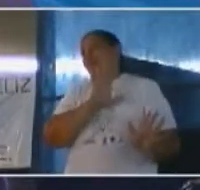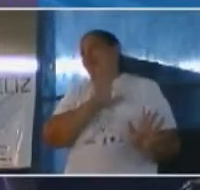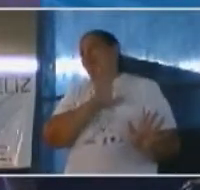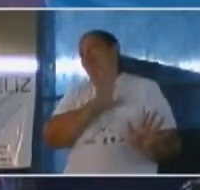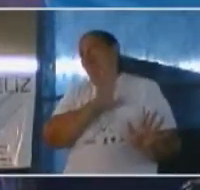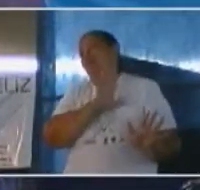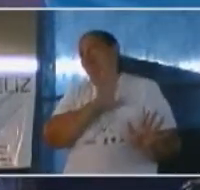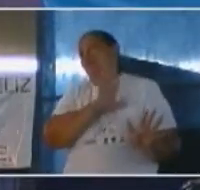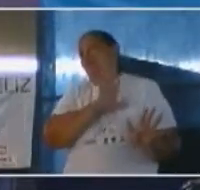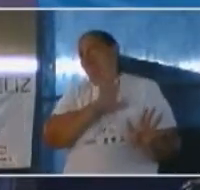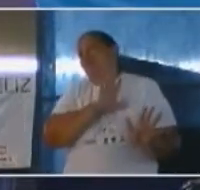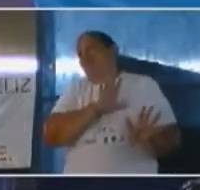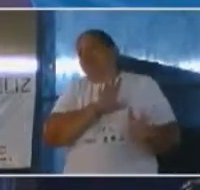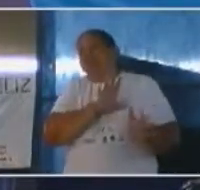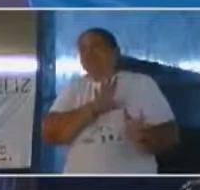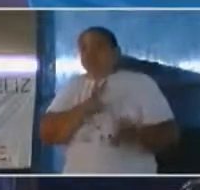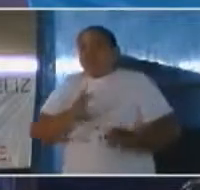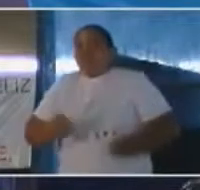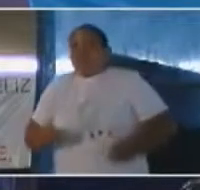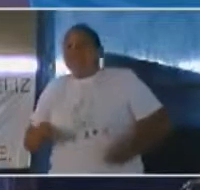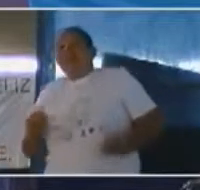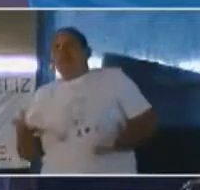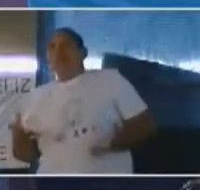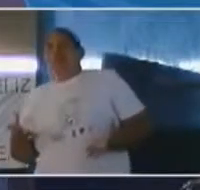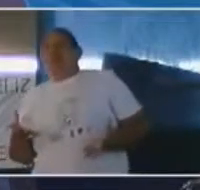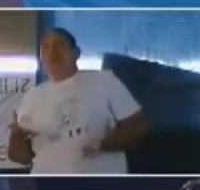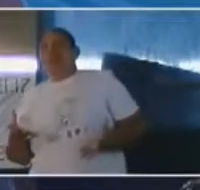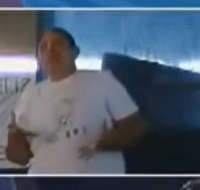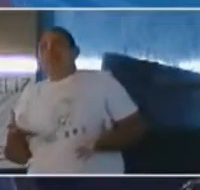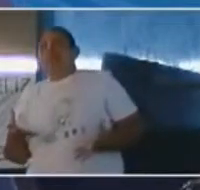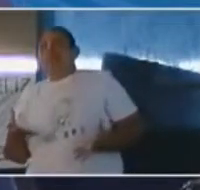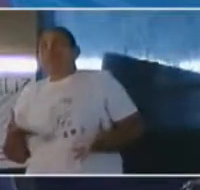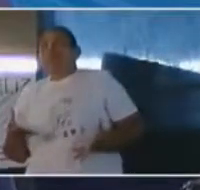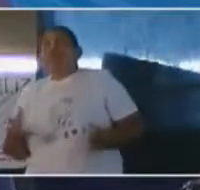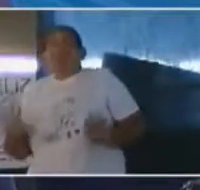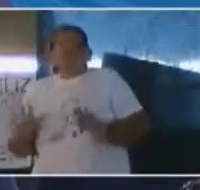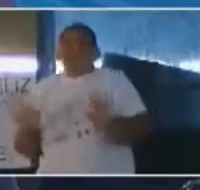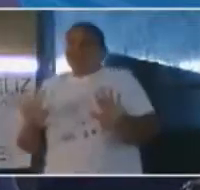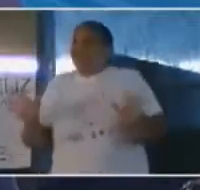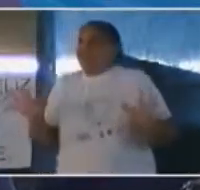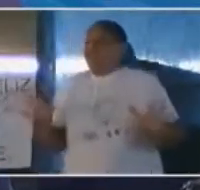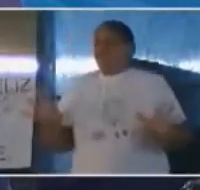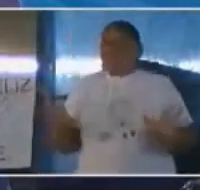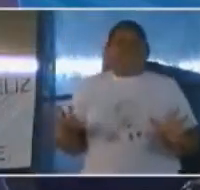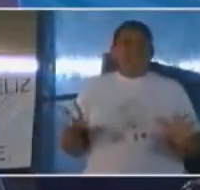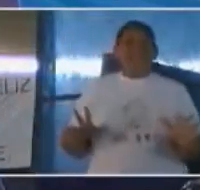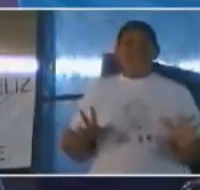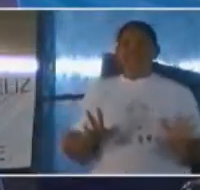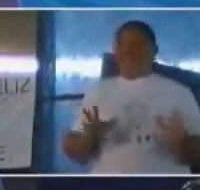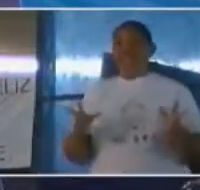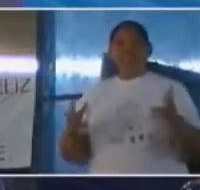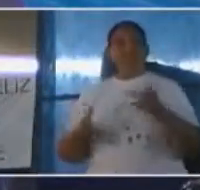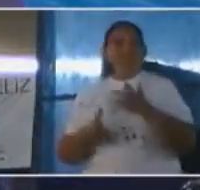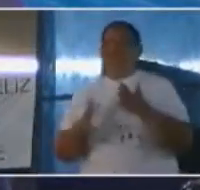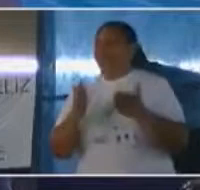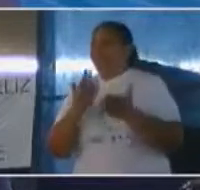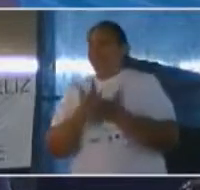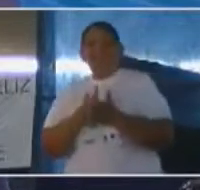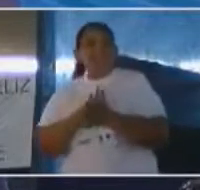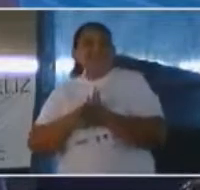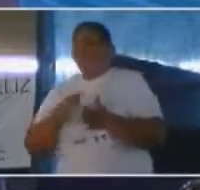o resultado disso é aquela impressão de que tudo fica pela metade. Parece que não há mais